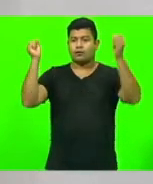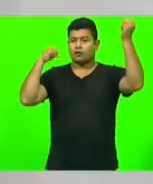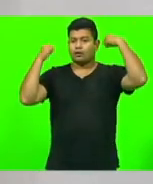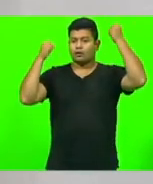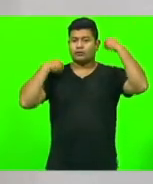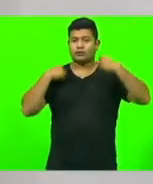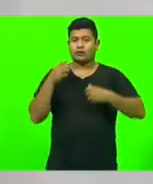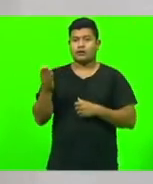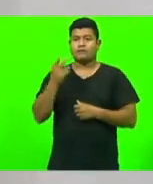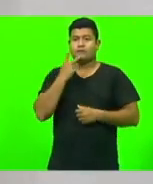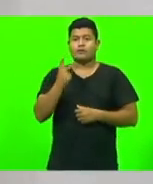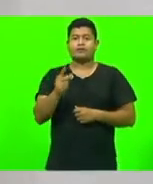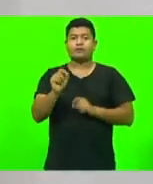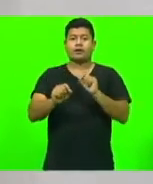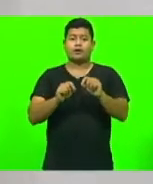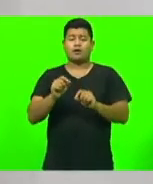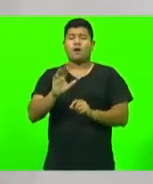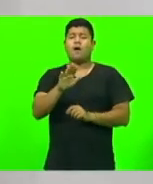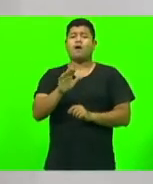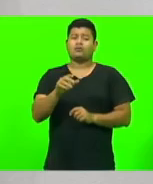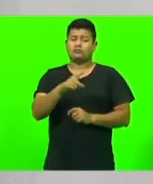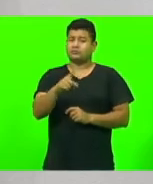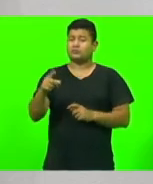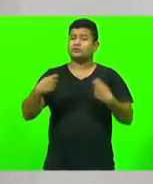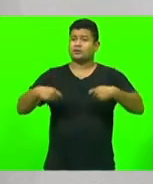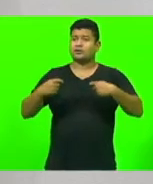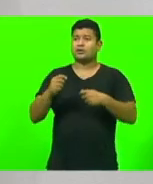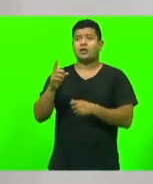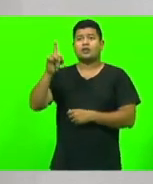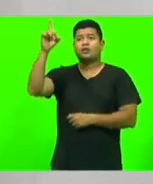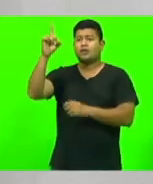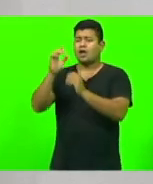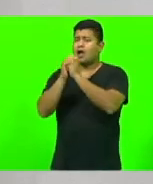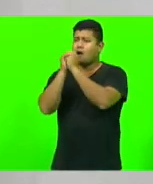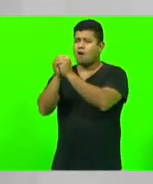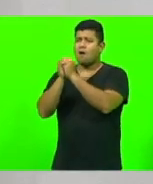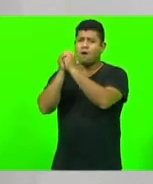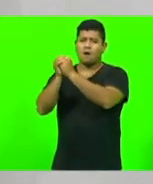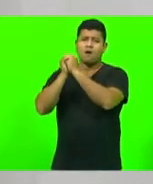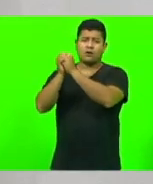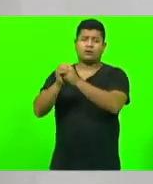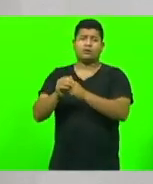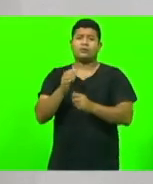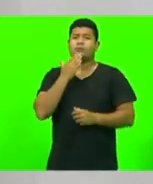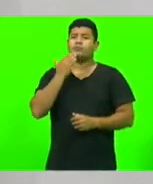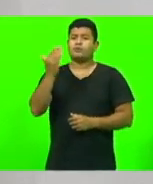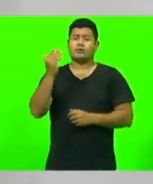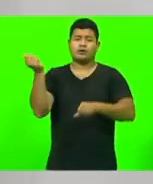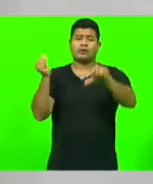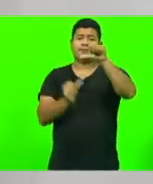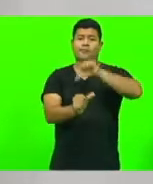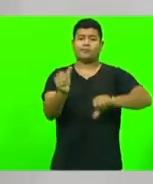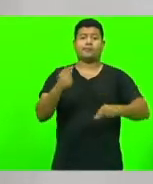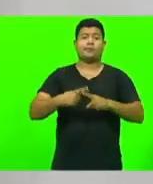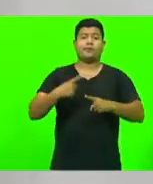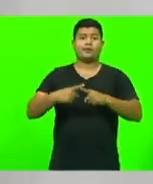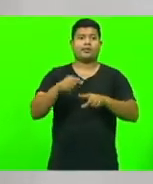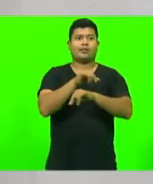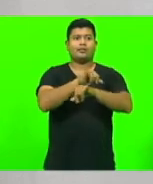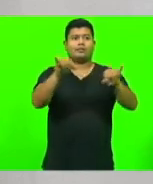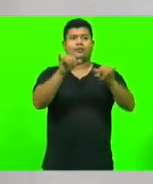gente rezar muito, pedir a Deus que mude, porque não anunciou